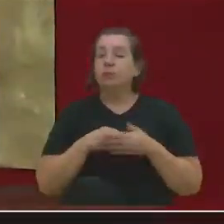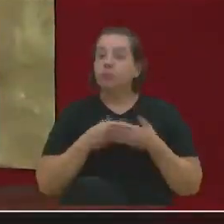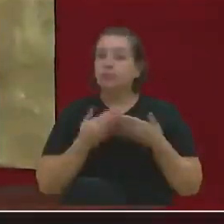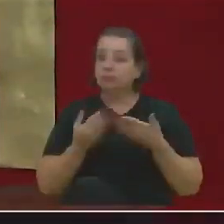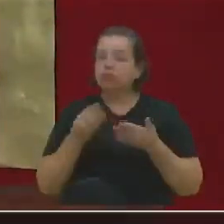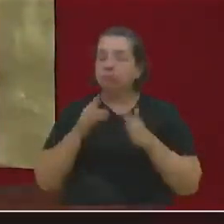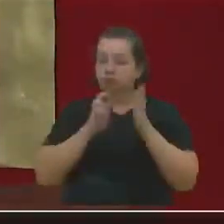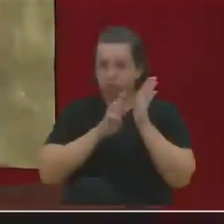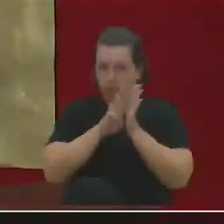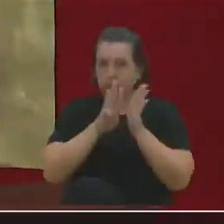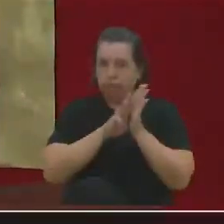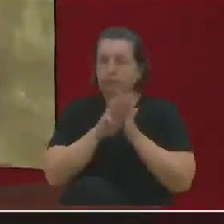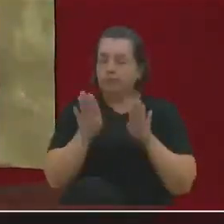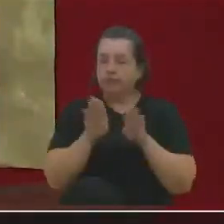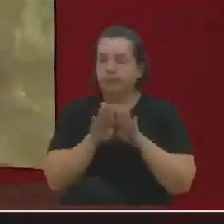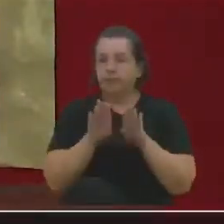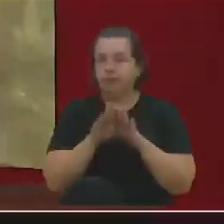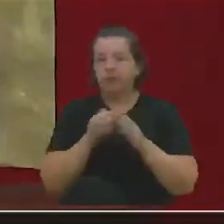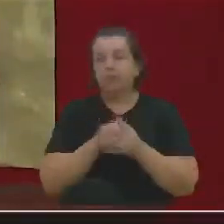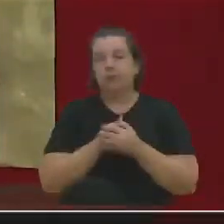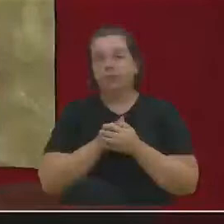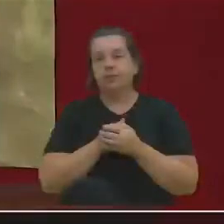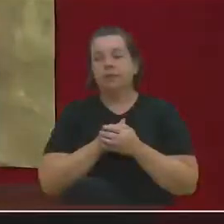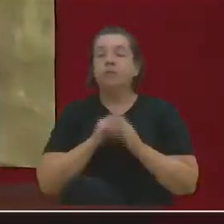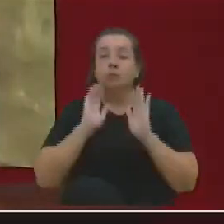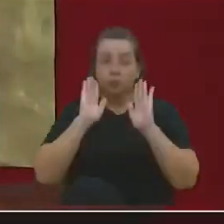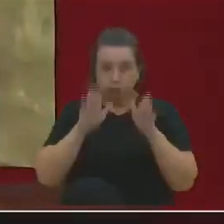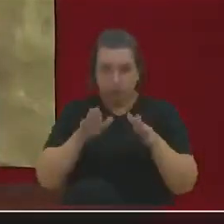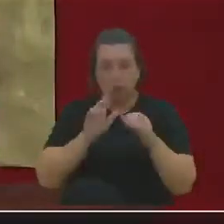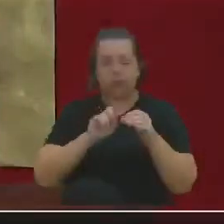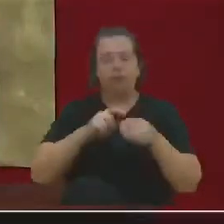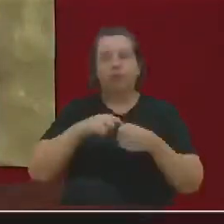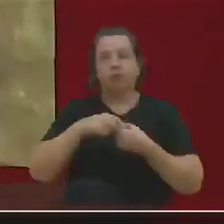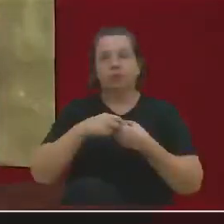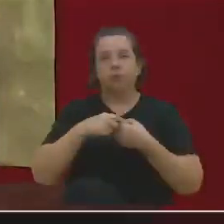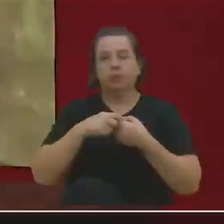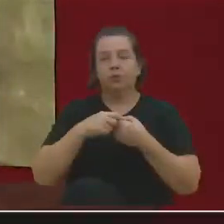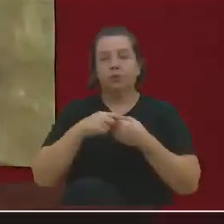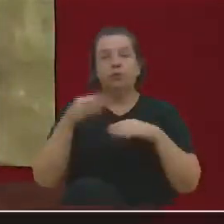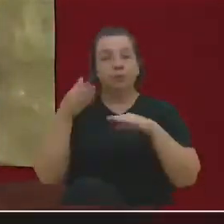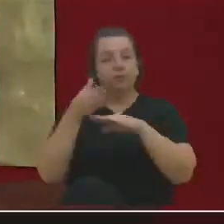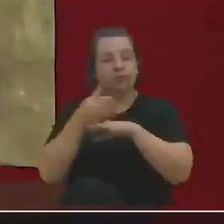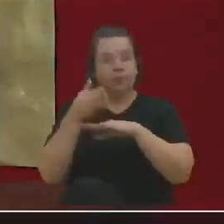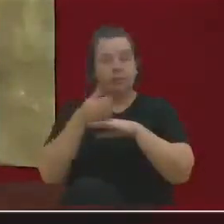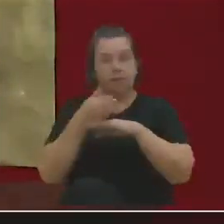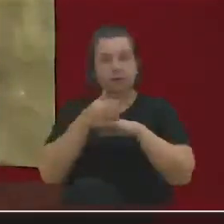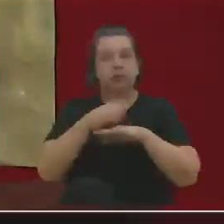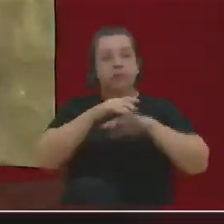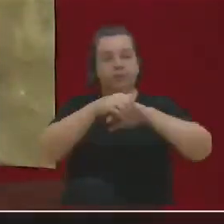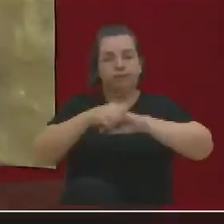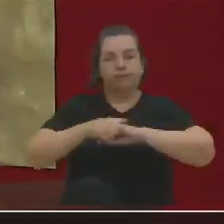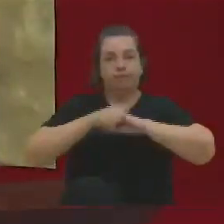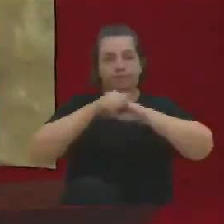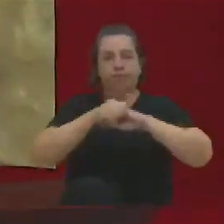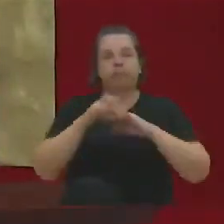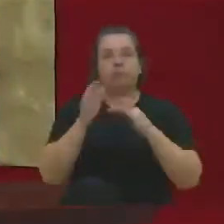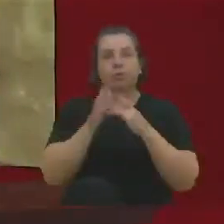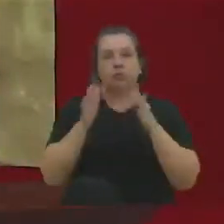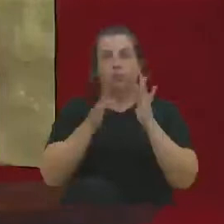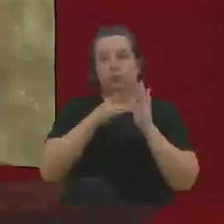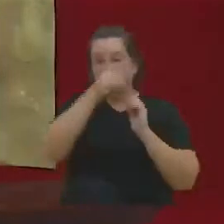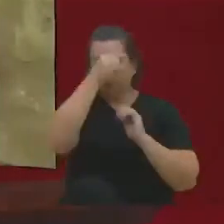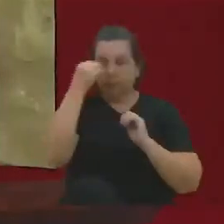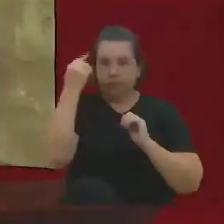41 3221 6060. E se você já é um associado, participe da campanha de Jesus das